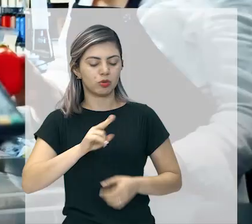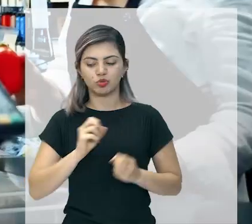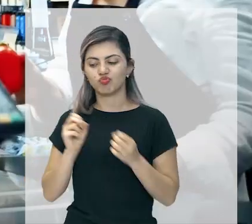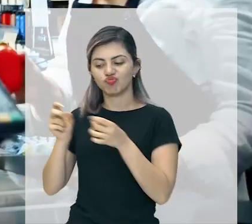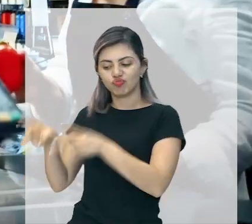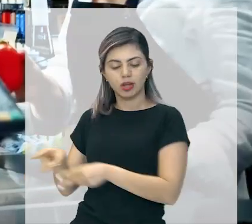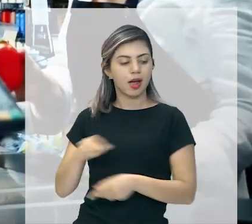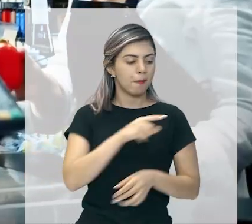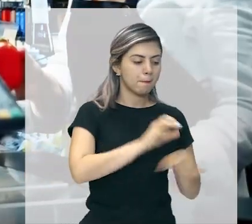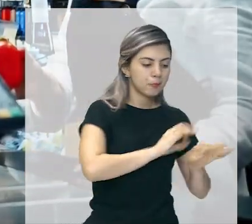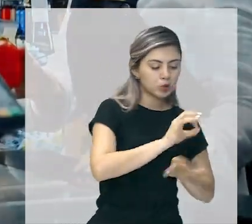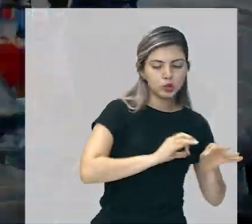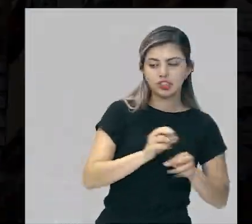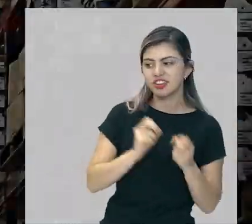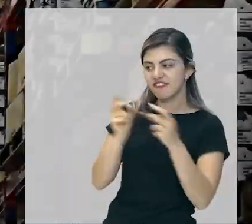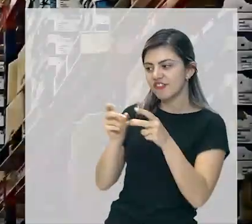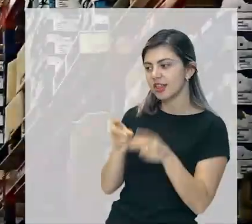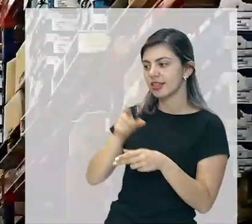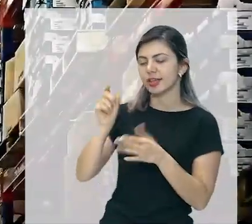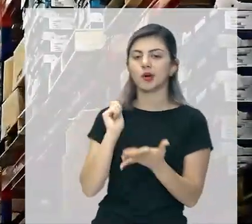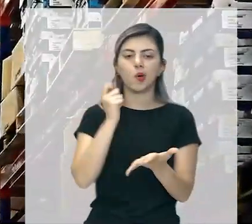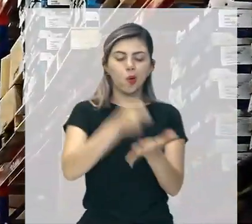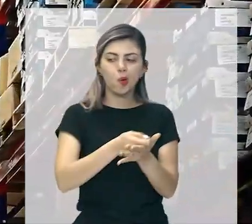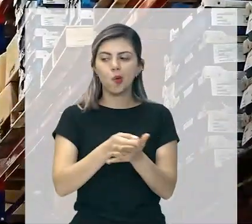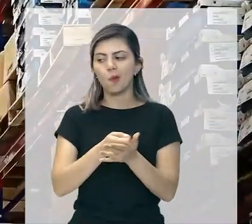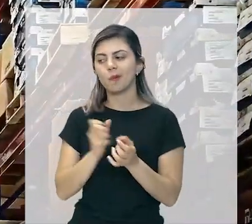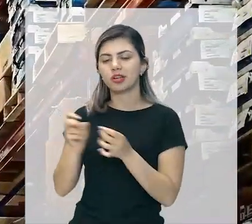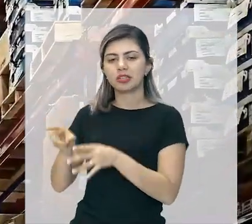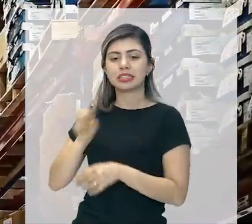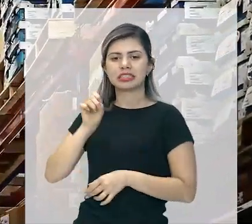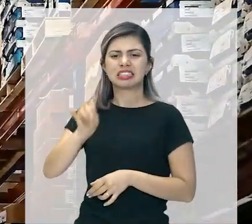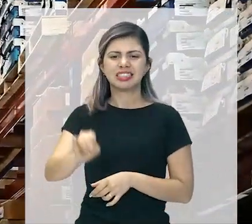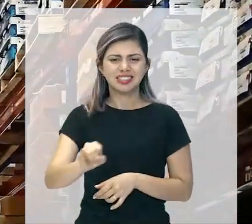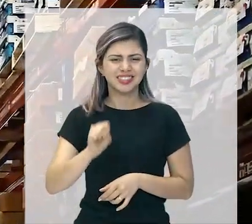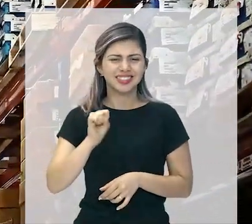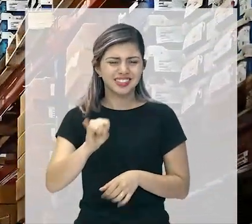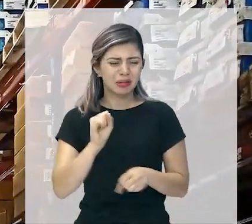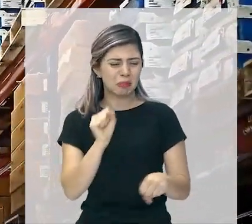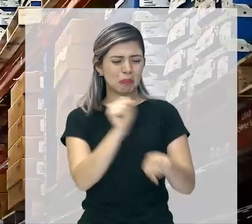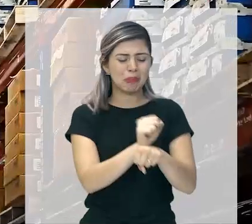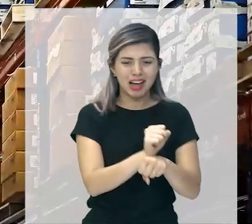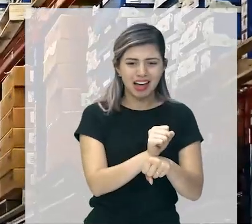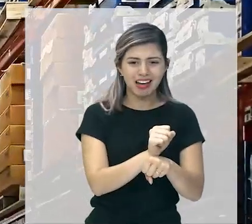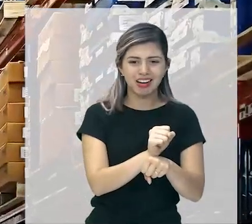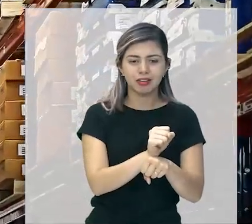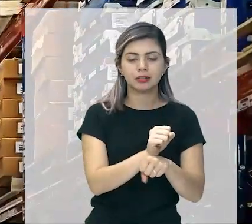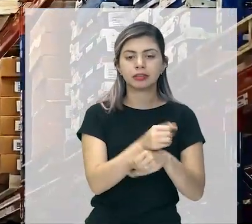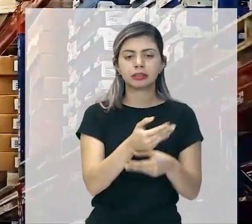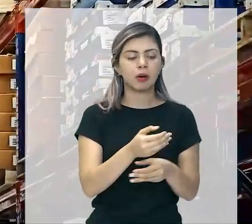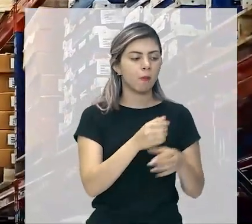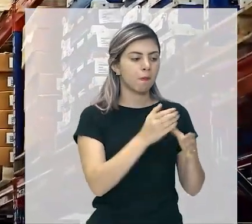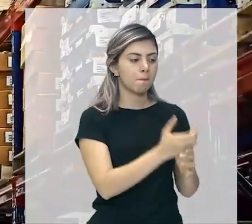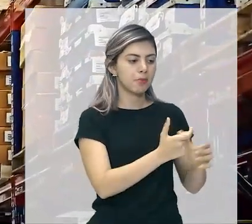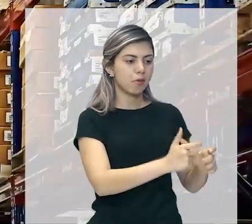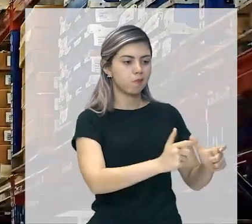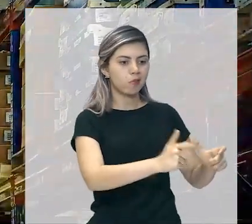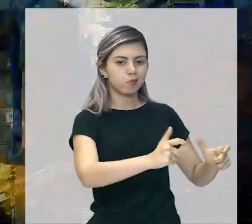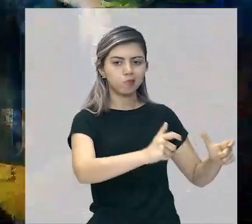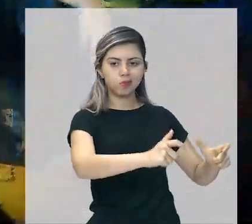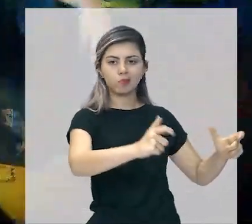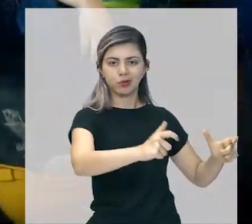descartar, produzir, vender. Se esse ciclo emperra por causa da redução no consumo, os estoques de mercadorias se